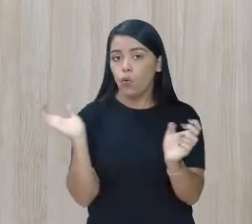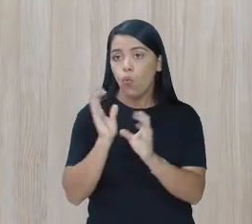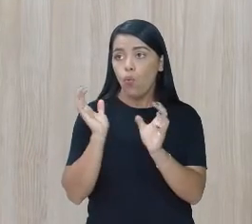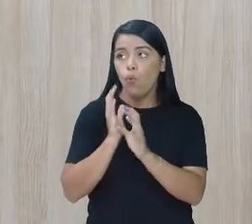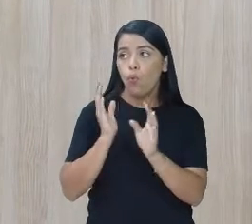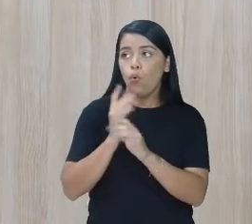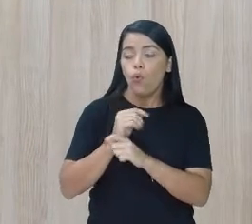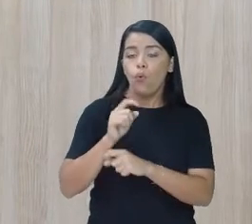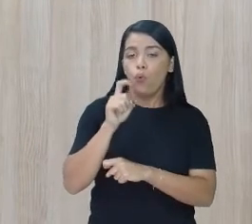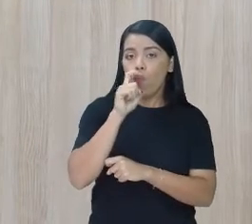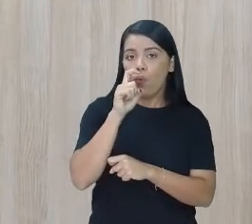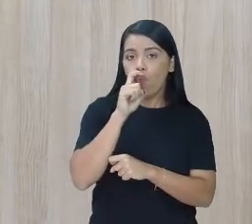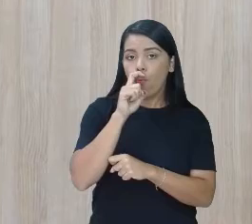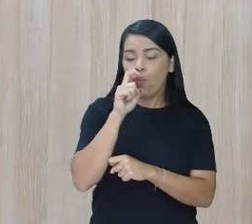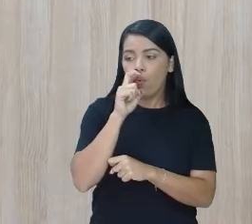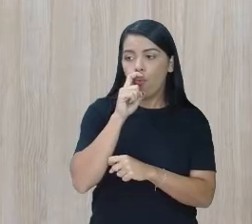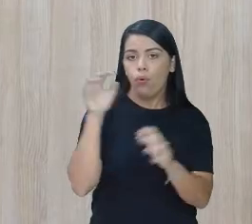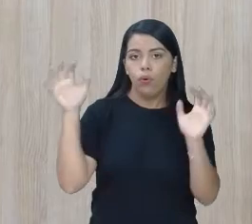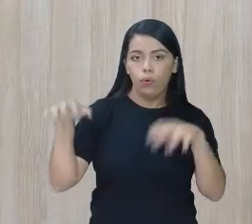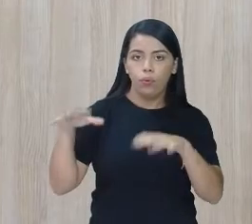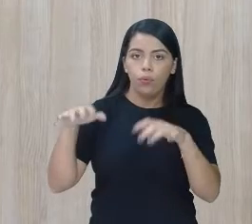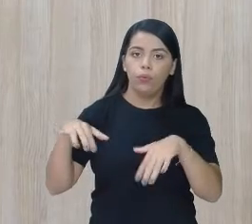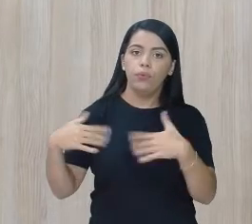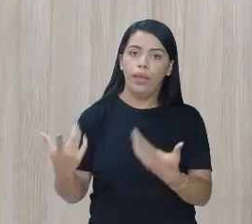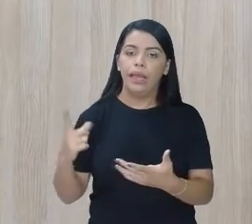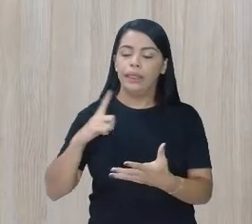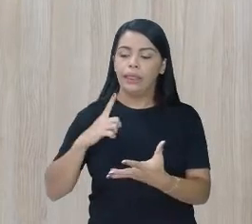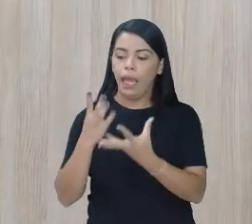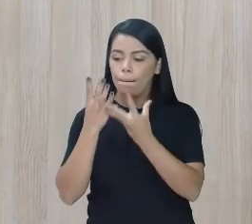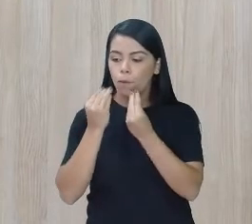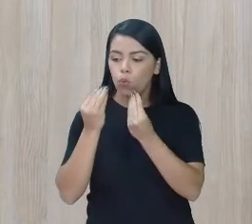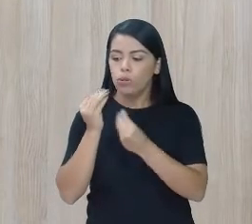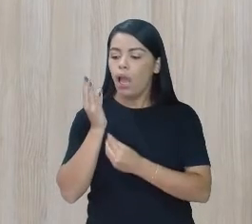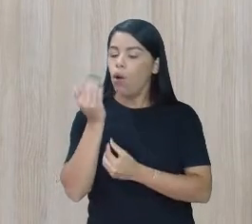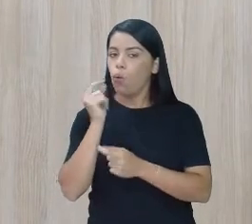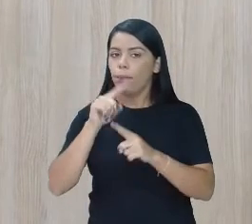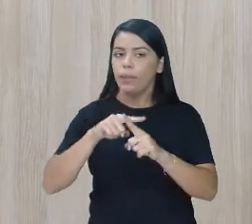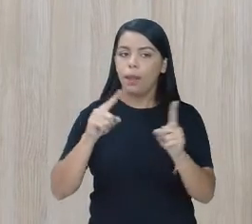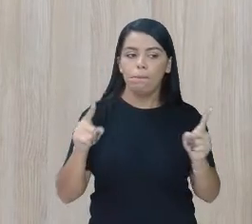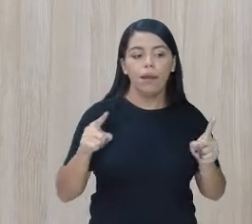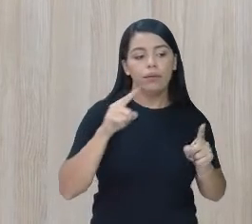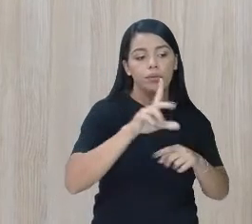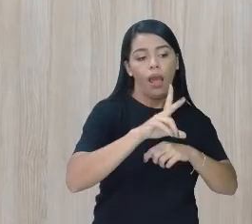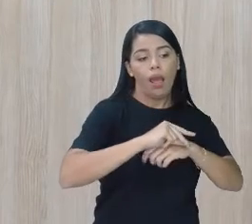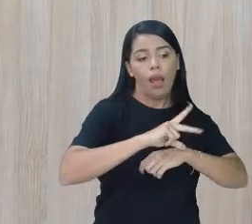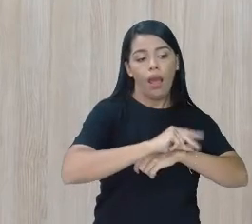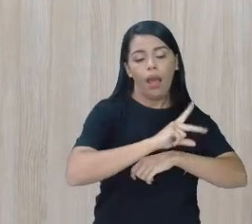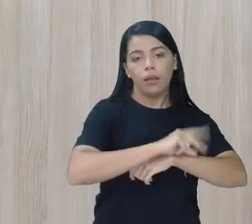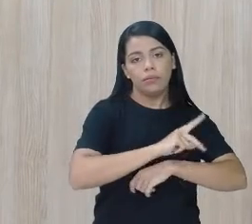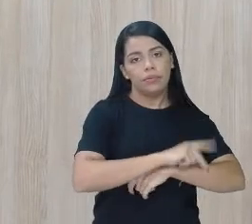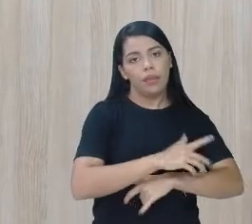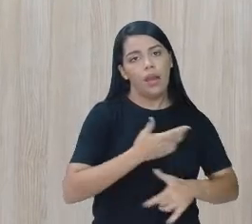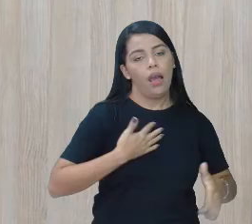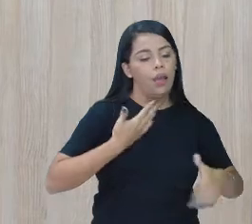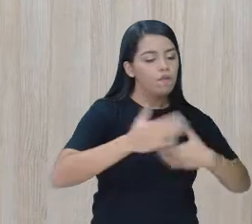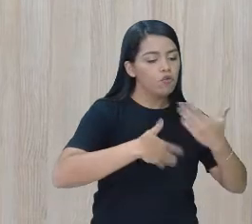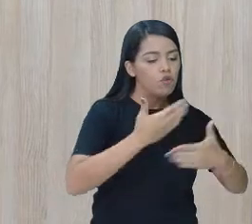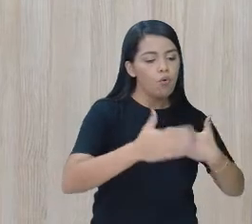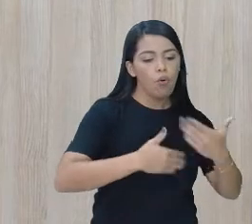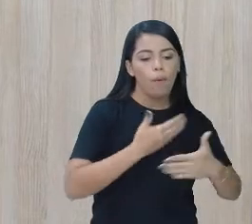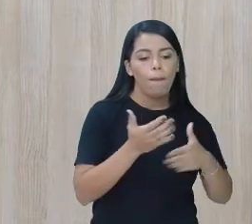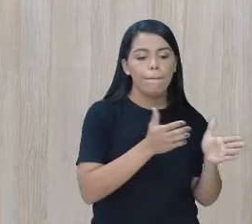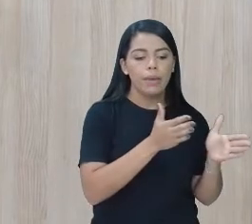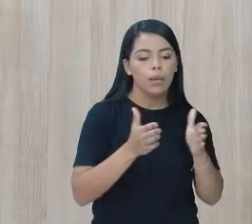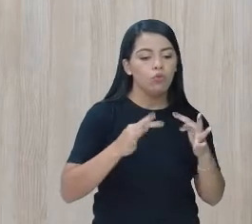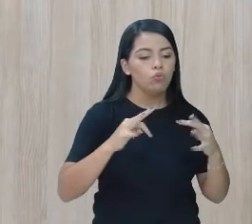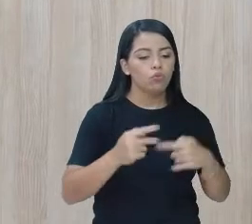Então, essas duas personagens, elas são personagens tipo porque elas representam comportamentos de um